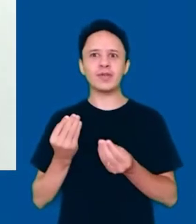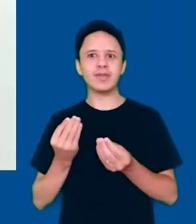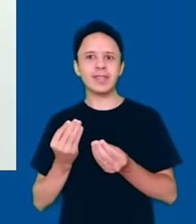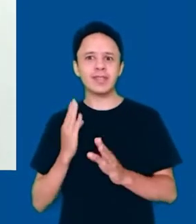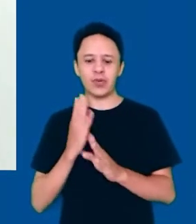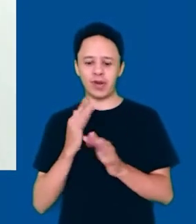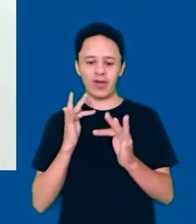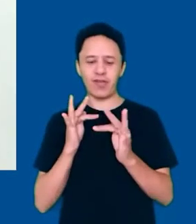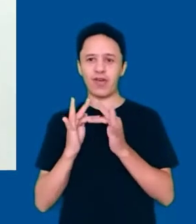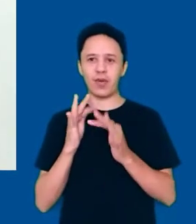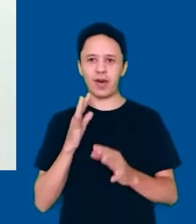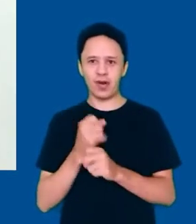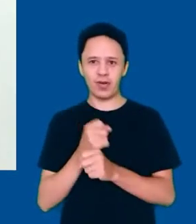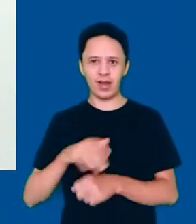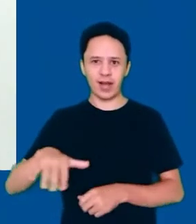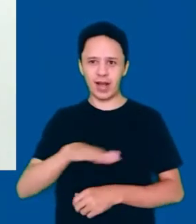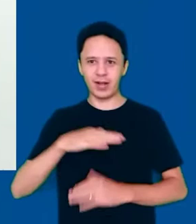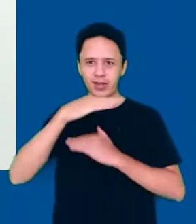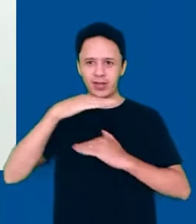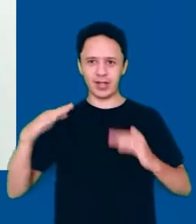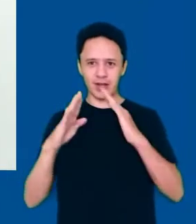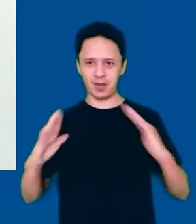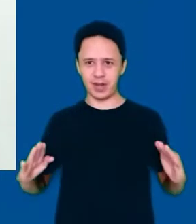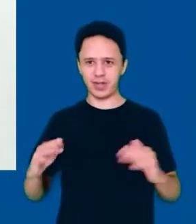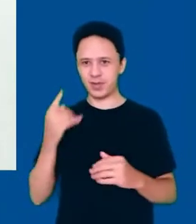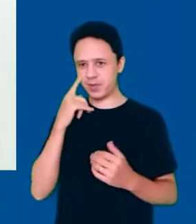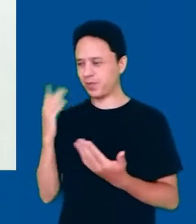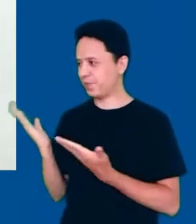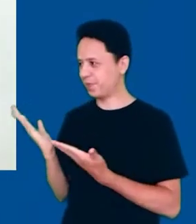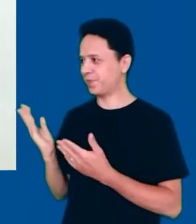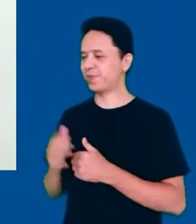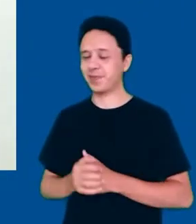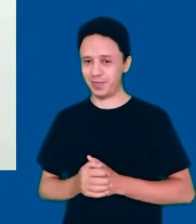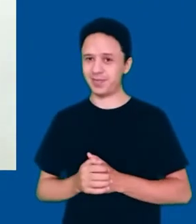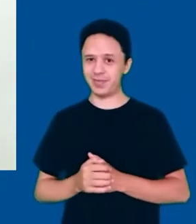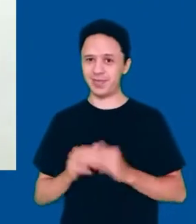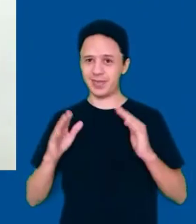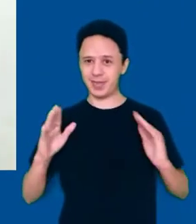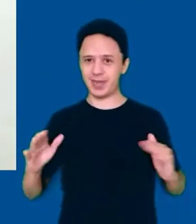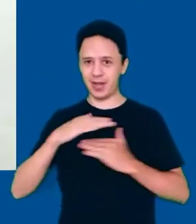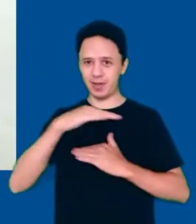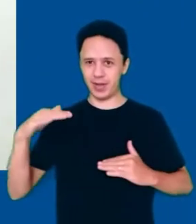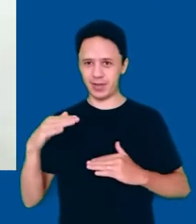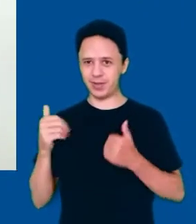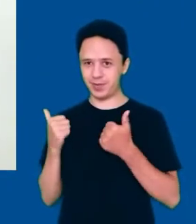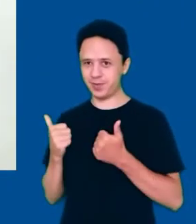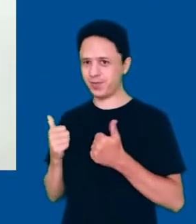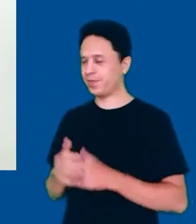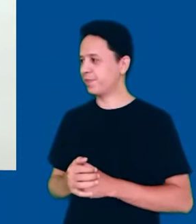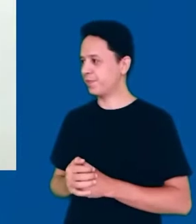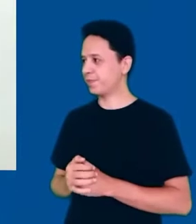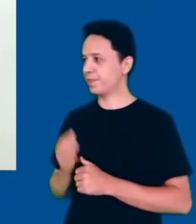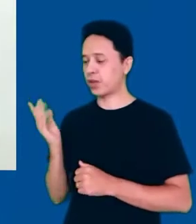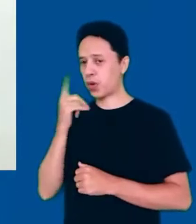na fórmula para calcular a área de um trapézio. Então veja o que eu trouxe aqui para vocês. Um trapézio, certo? Então olha ali os